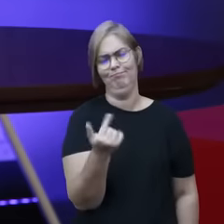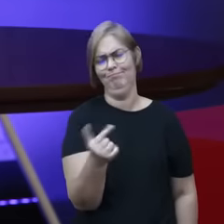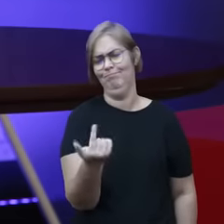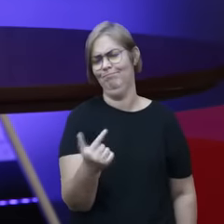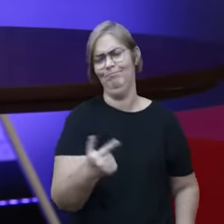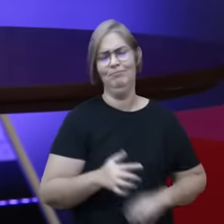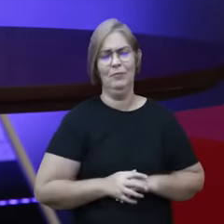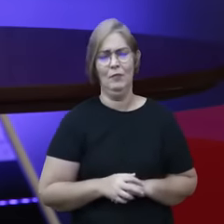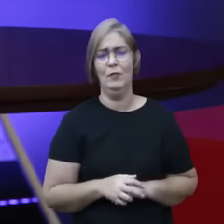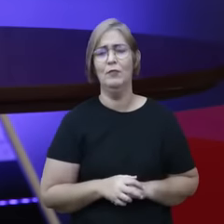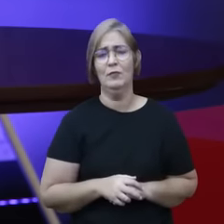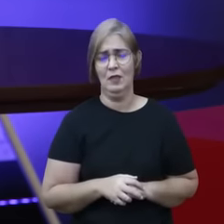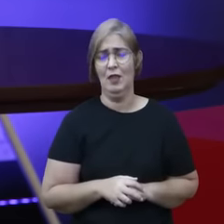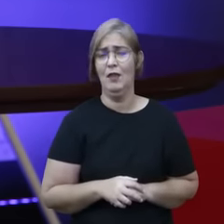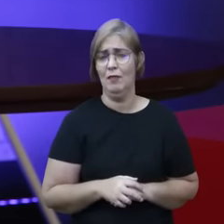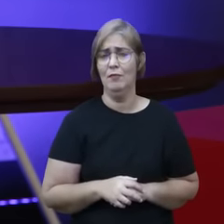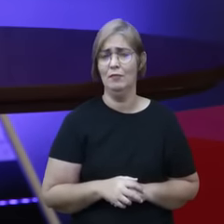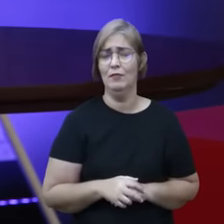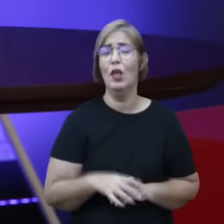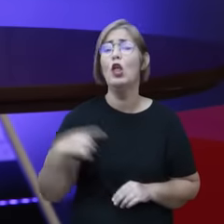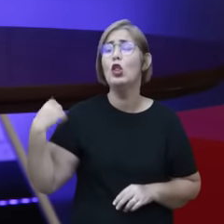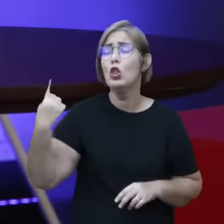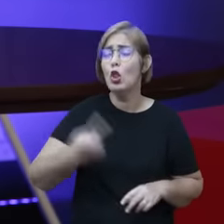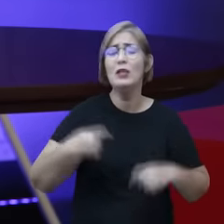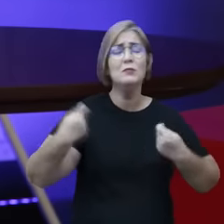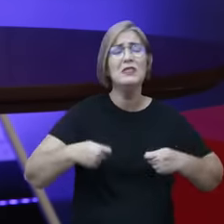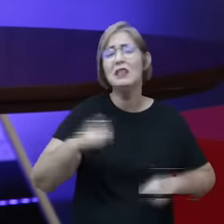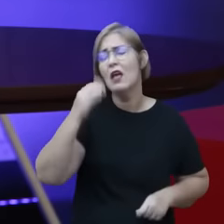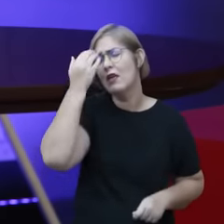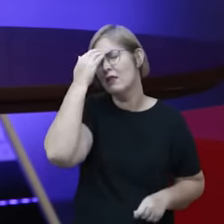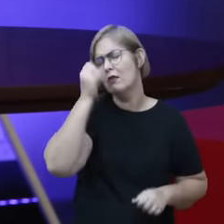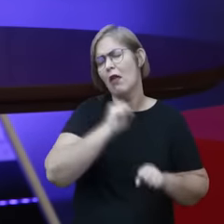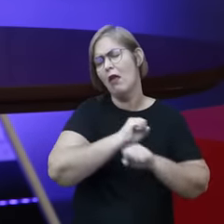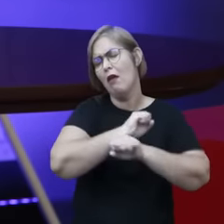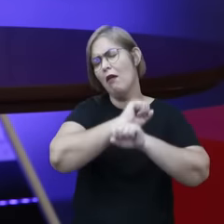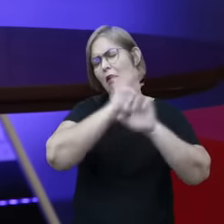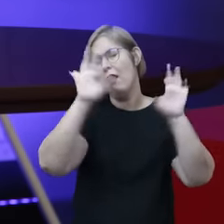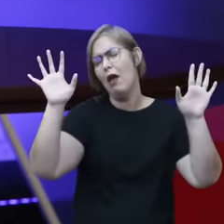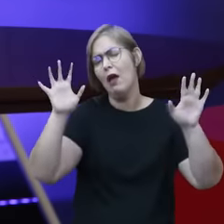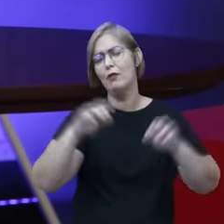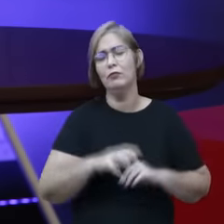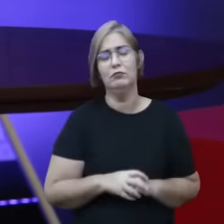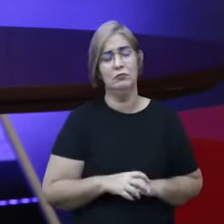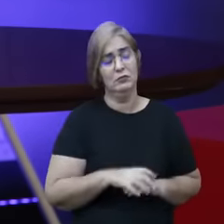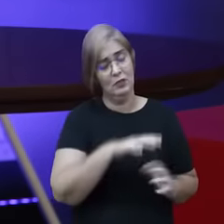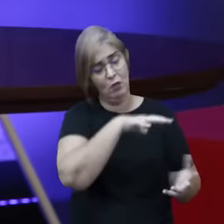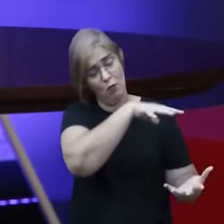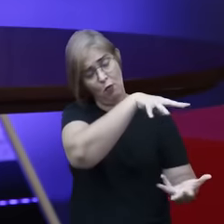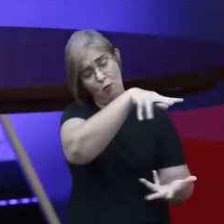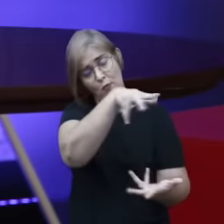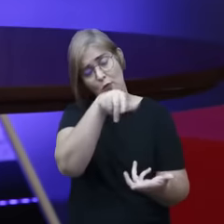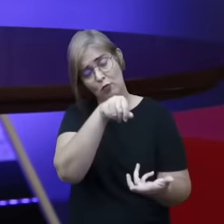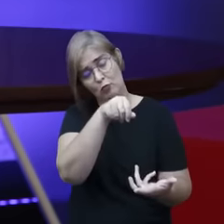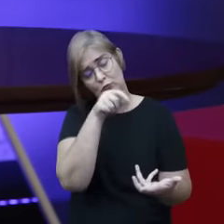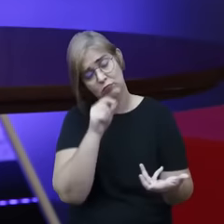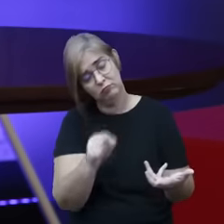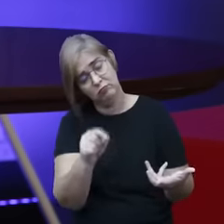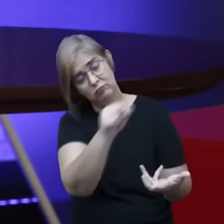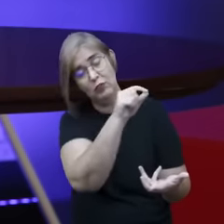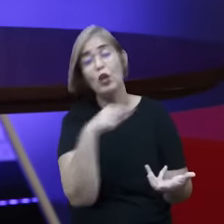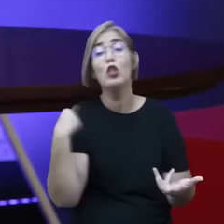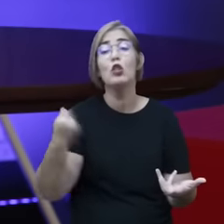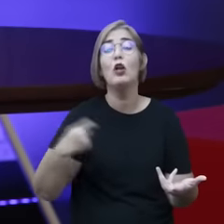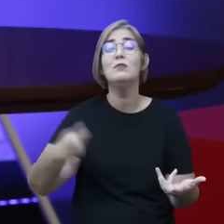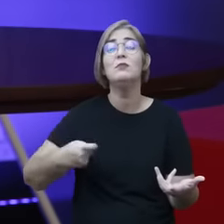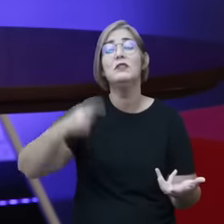em relação a um compromisso ah mais profundo ainda com a razão. Esse compromisso é de pensar e